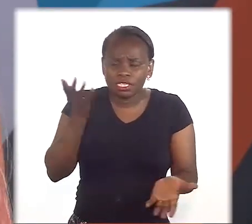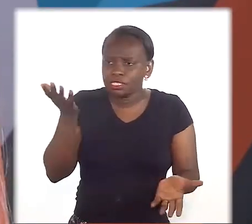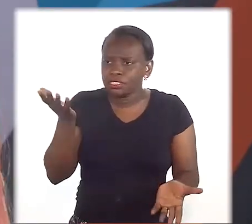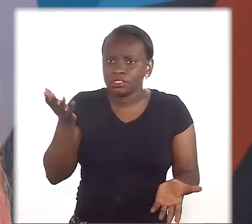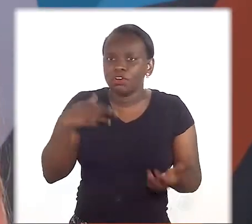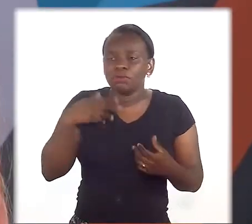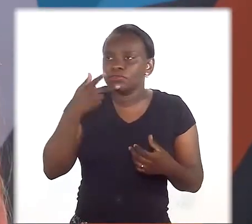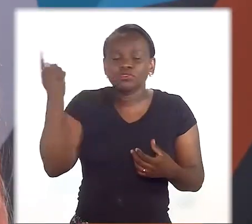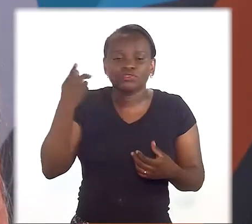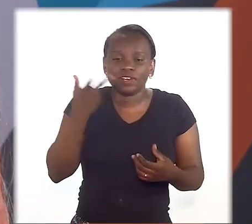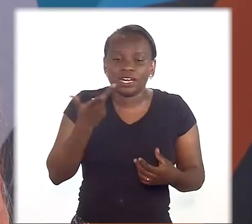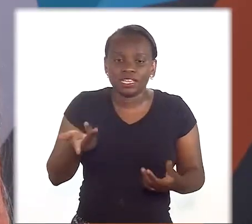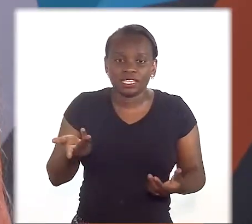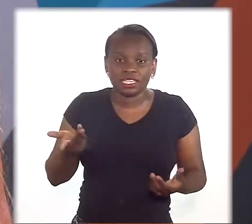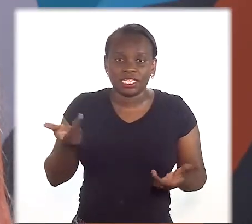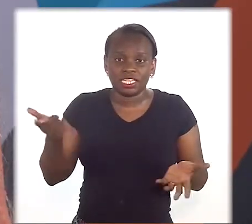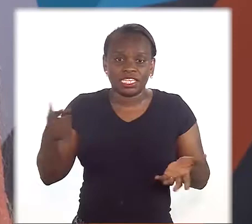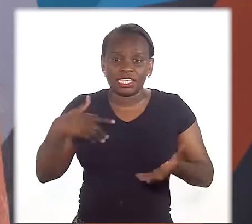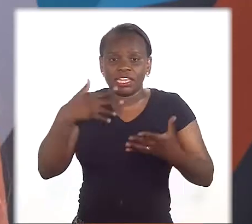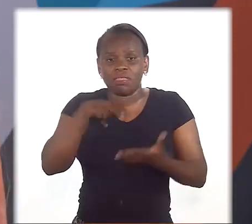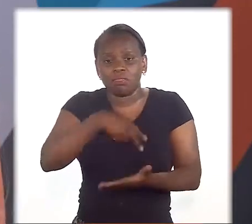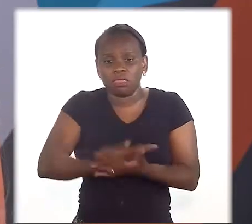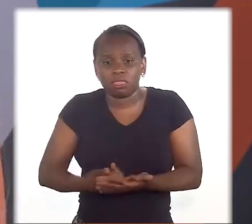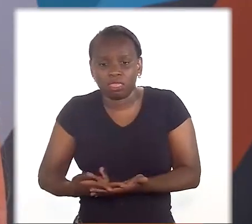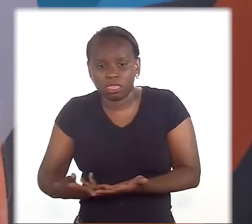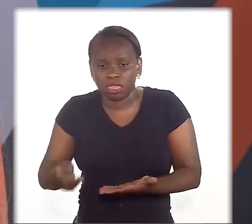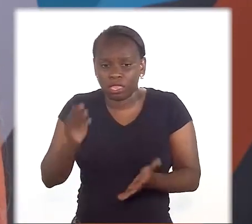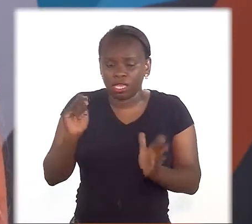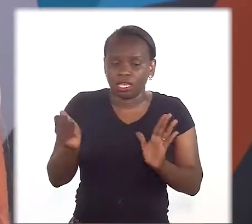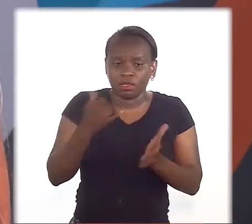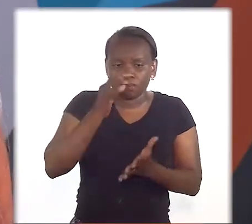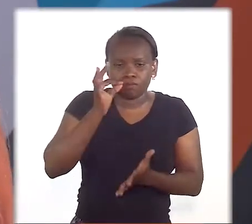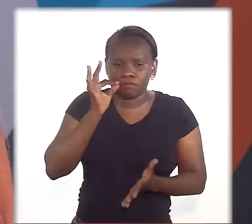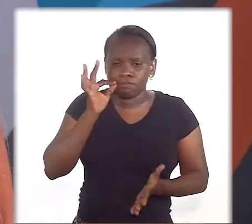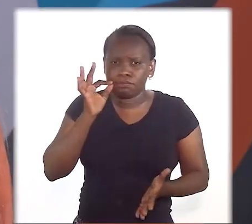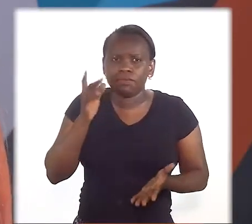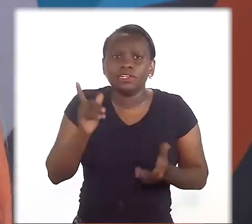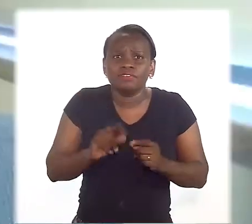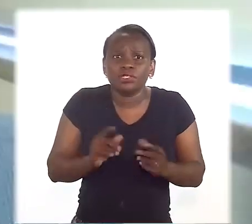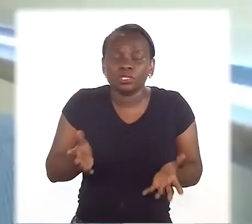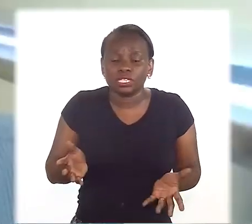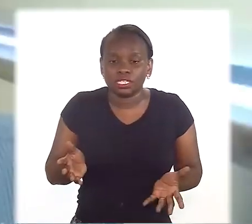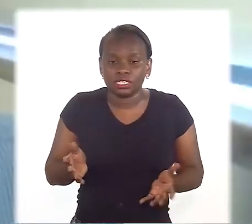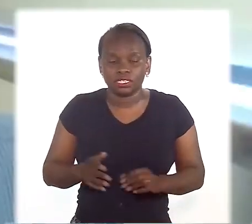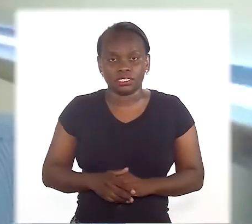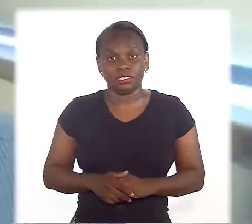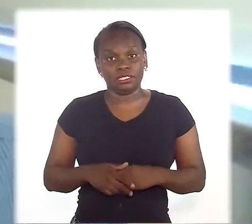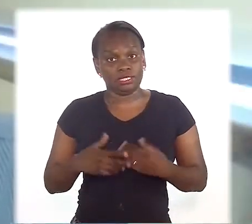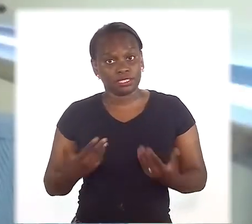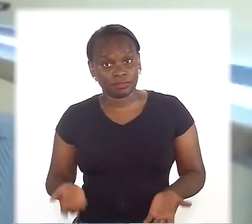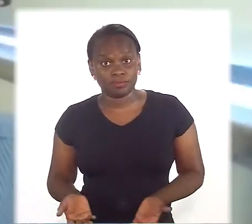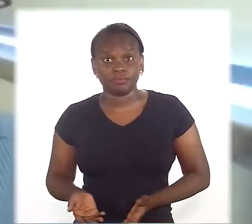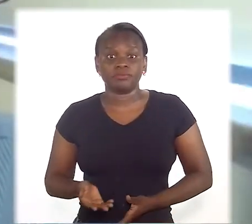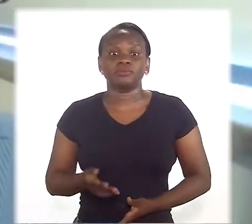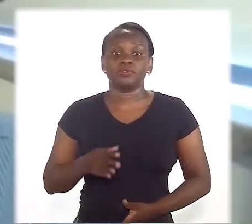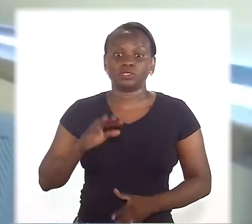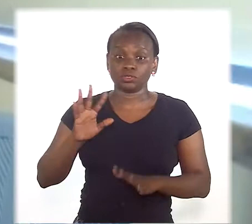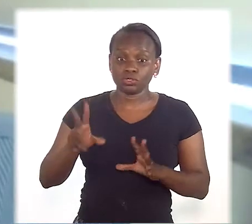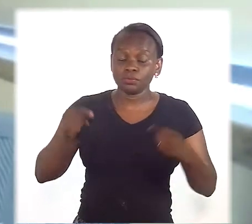dizer, como se fala no jargão popular, caiu nas drogas. O que fazer com isso? Pois é todo